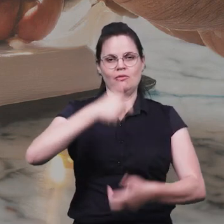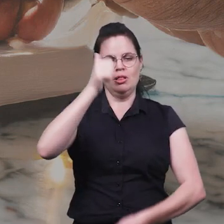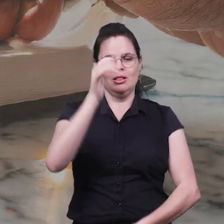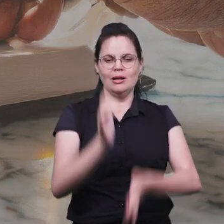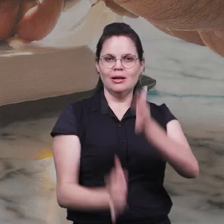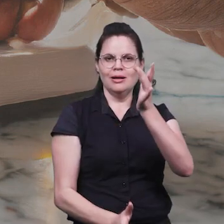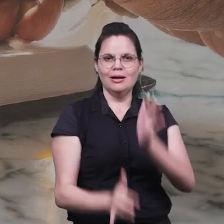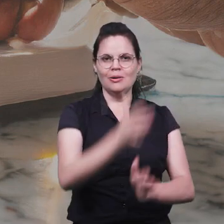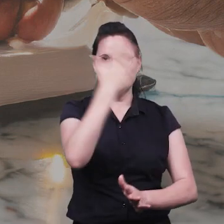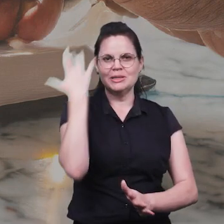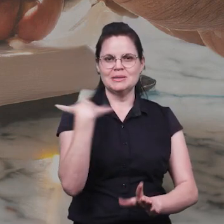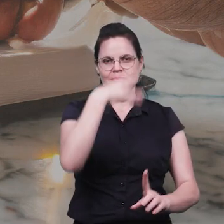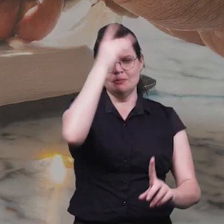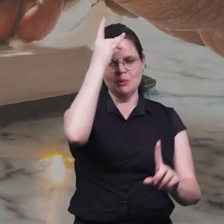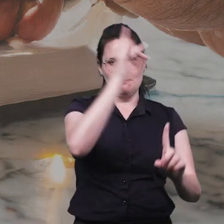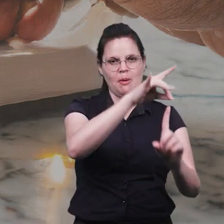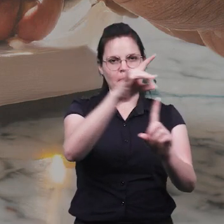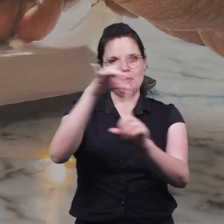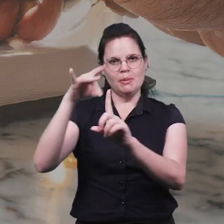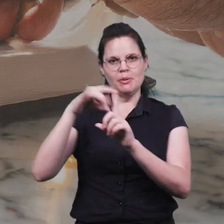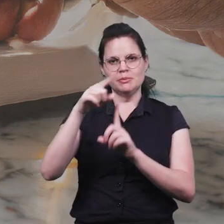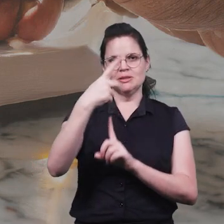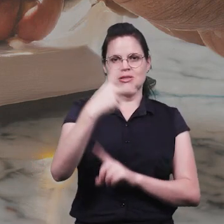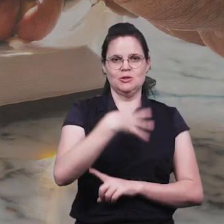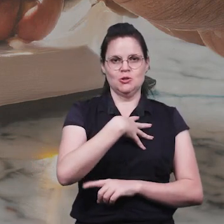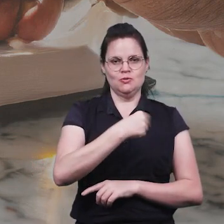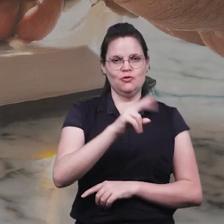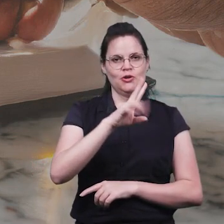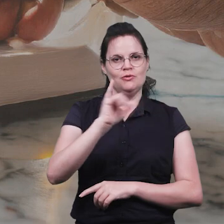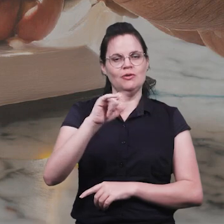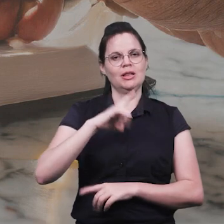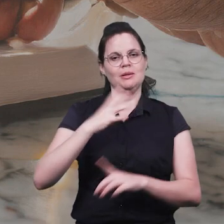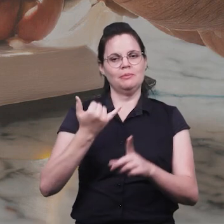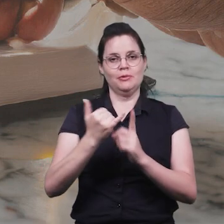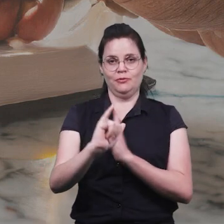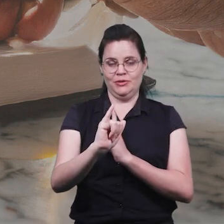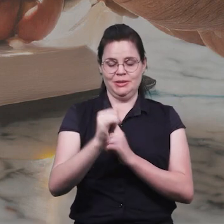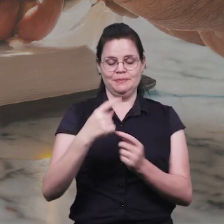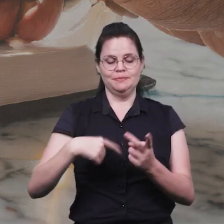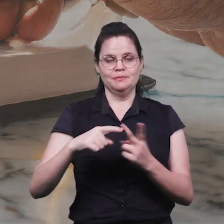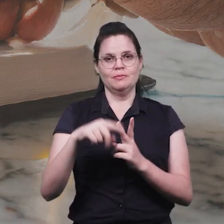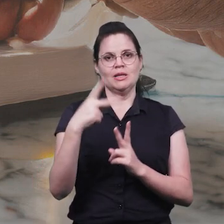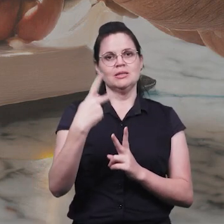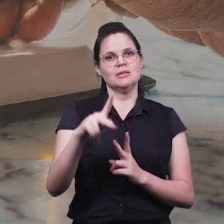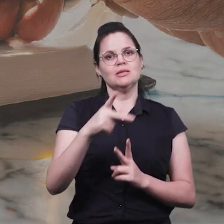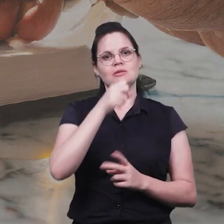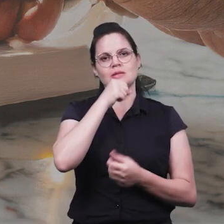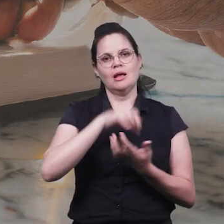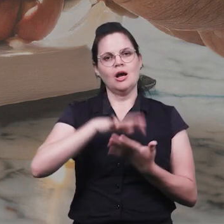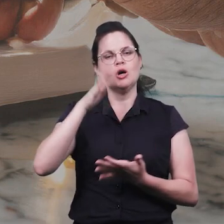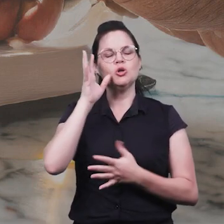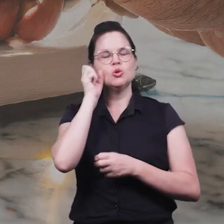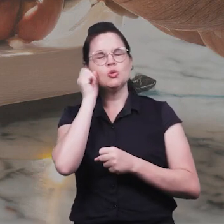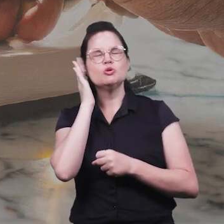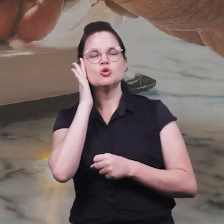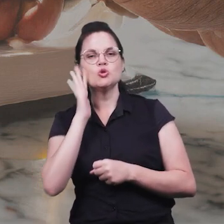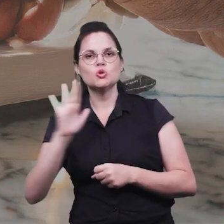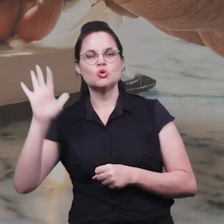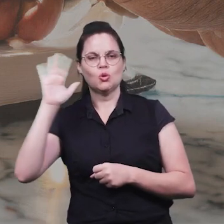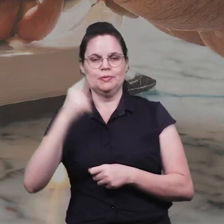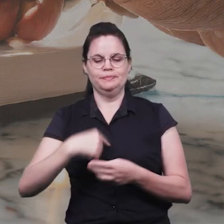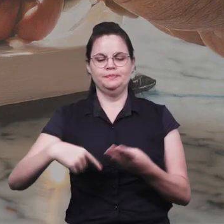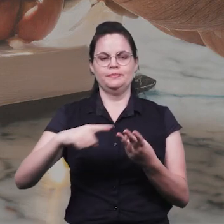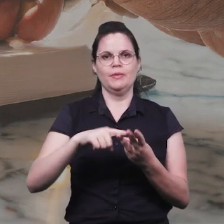espírito sobre toda a carne, vossos filhos e vossas filhas profetizarão, os vossos velhos terão sonhos,